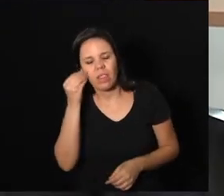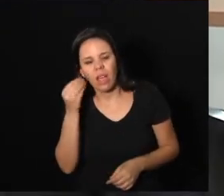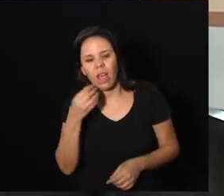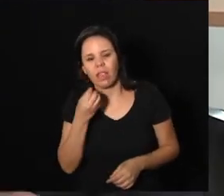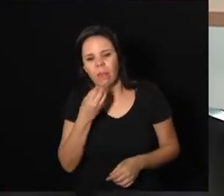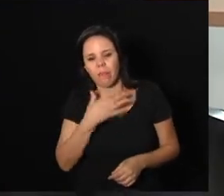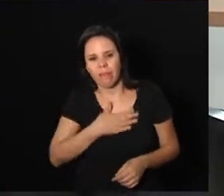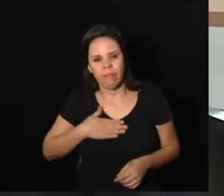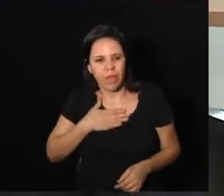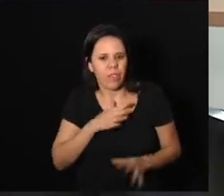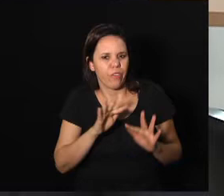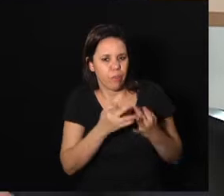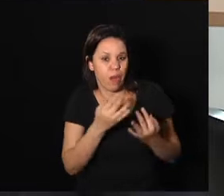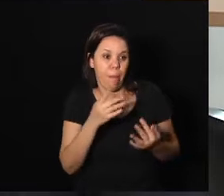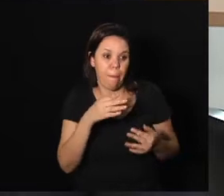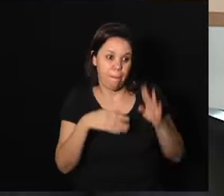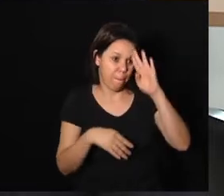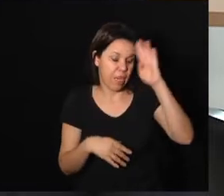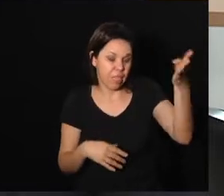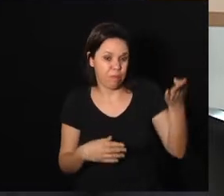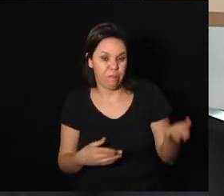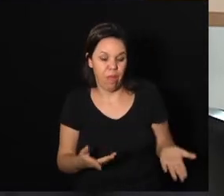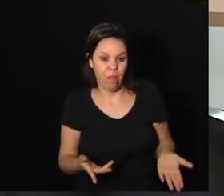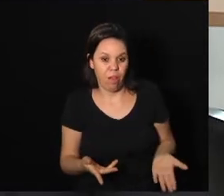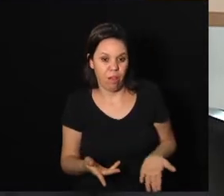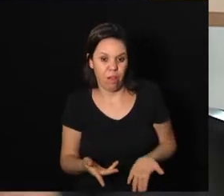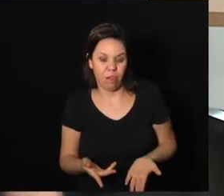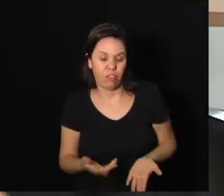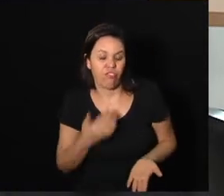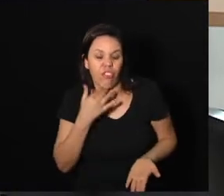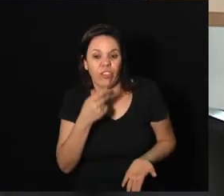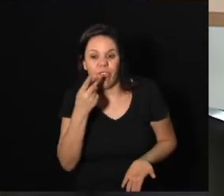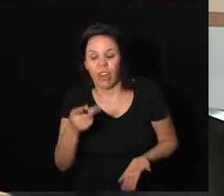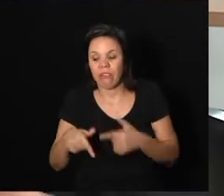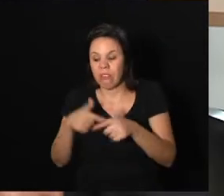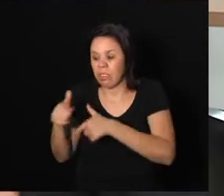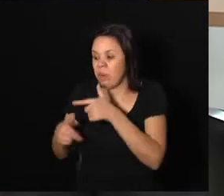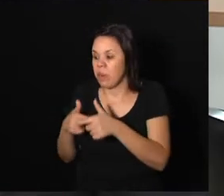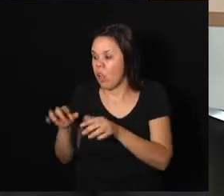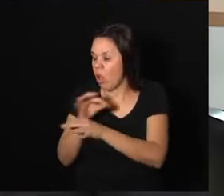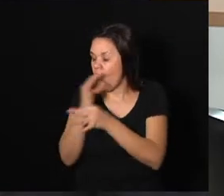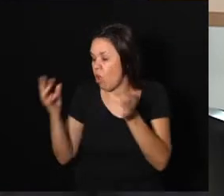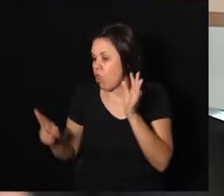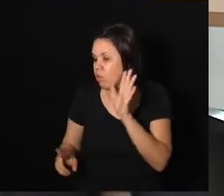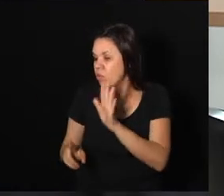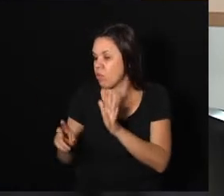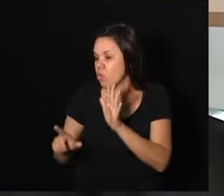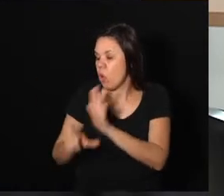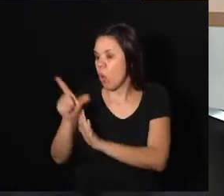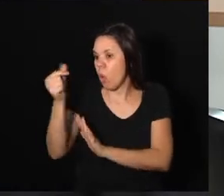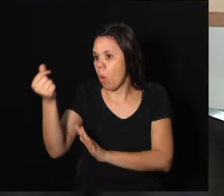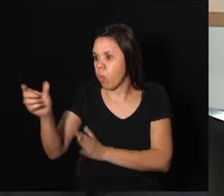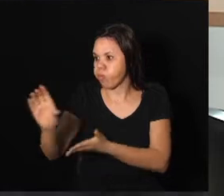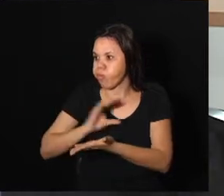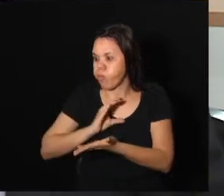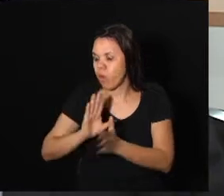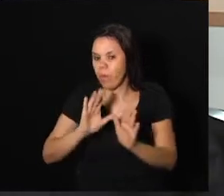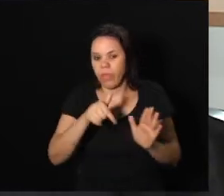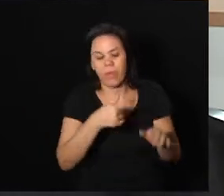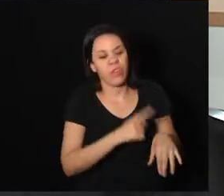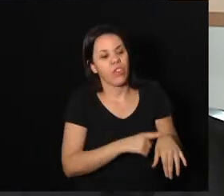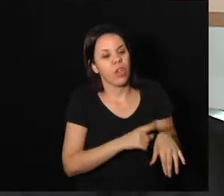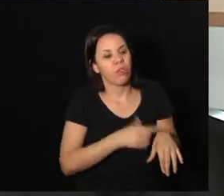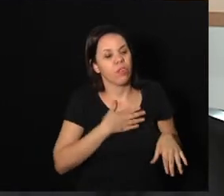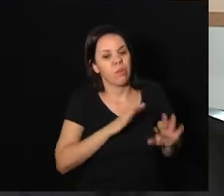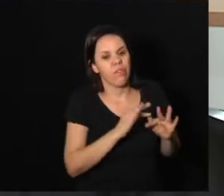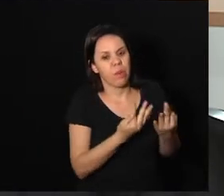família, é algo extremamente importante. Não adianta eu ter um trabalho que me dê um lucro gigantesco, só que na hora que eu estou com meus